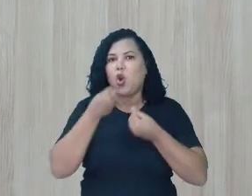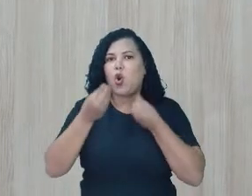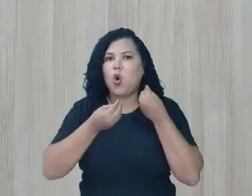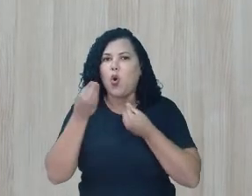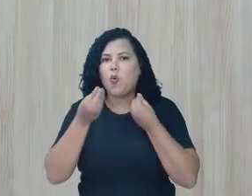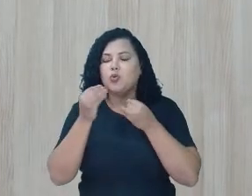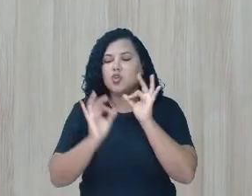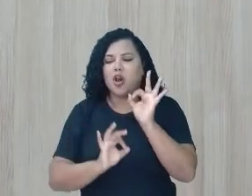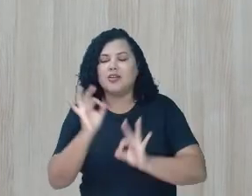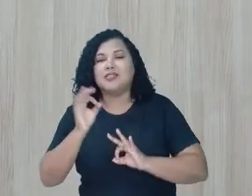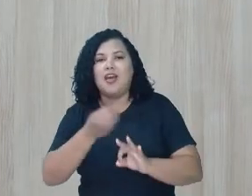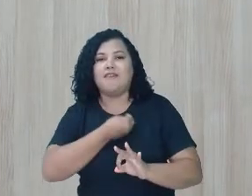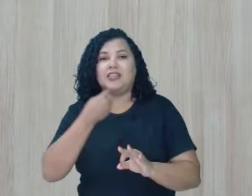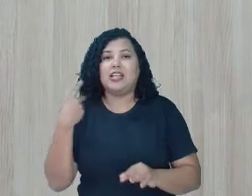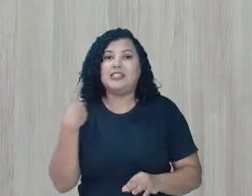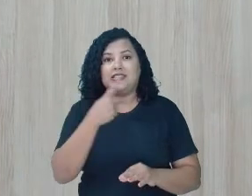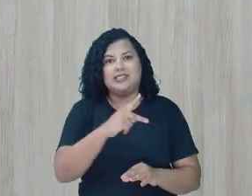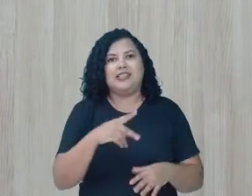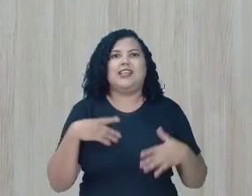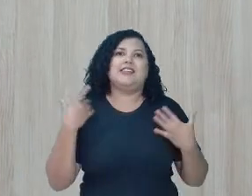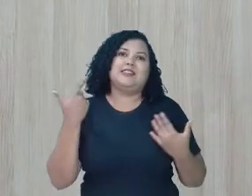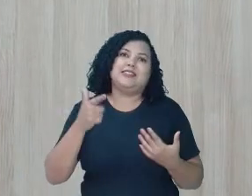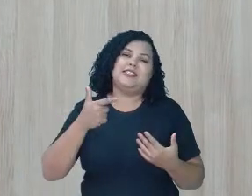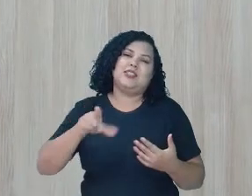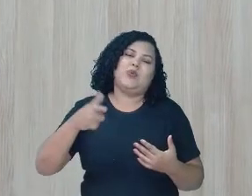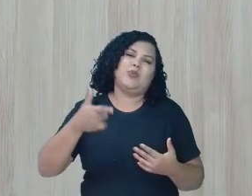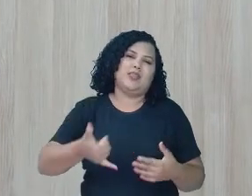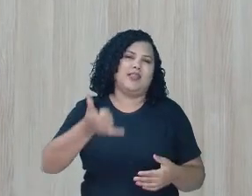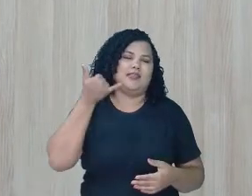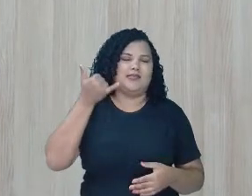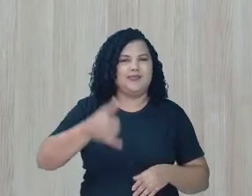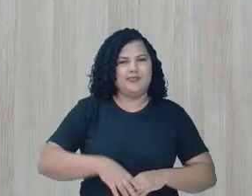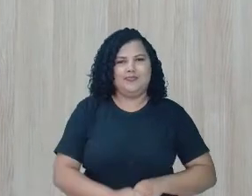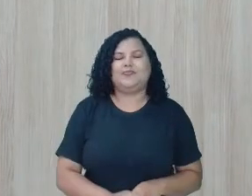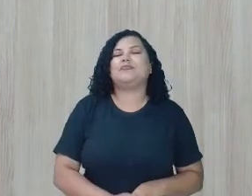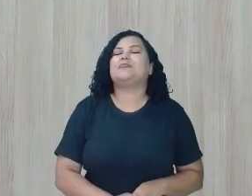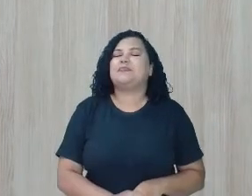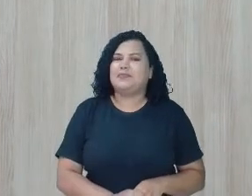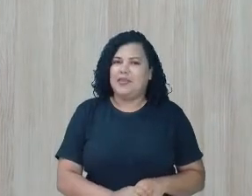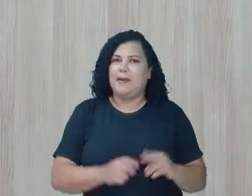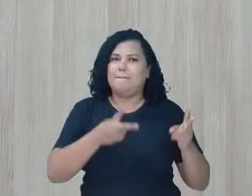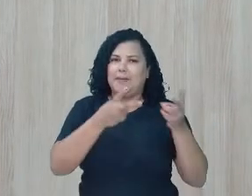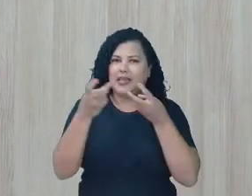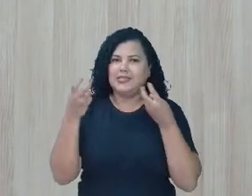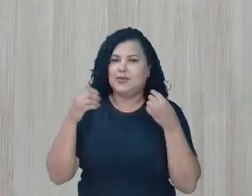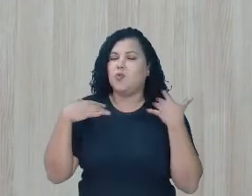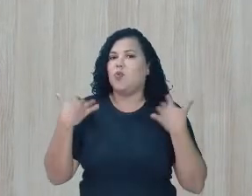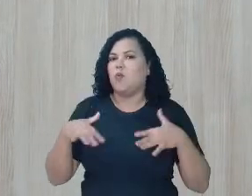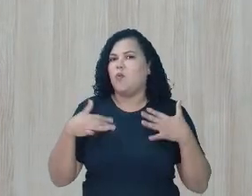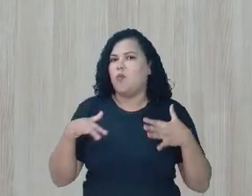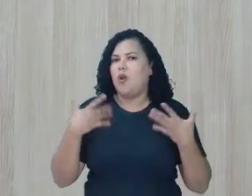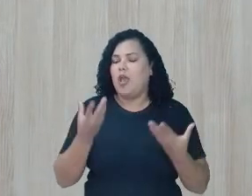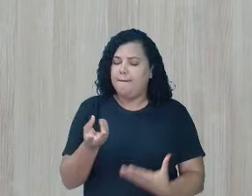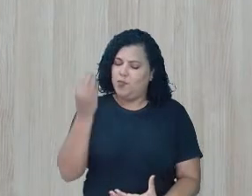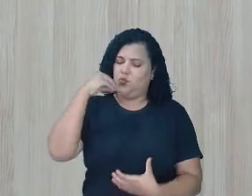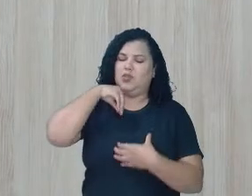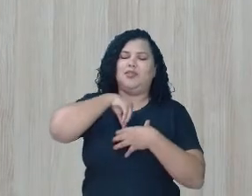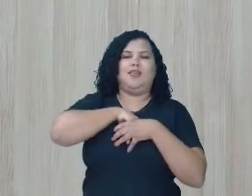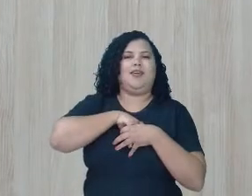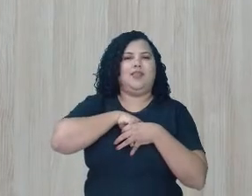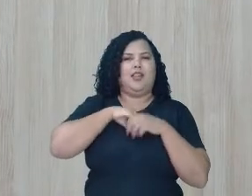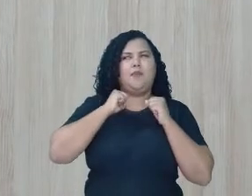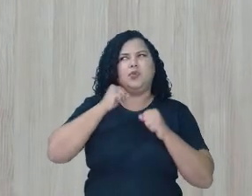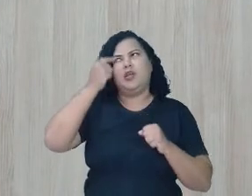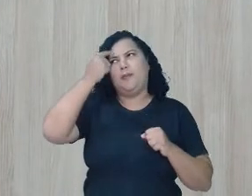vai ser organizar a vida dele sem o celular. Então veja só como isso é muito subjetivo, né? Ele poderia